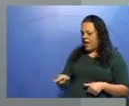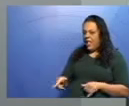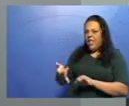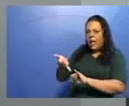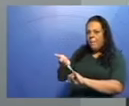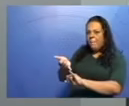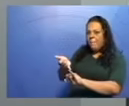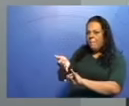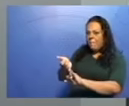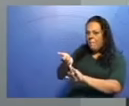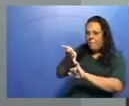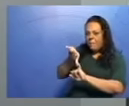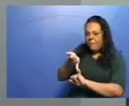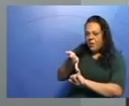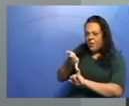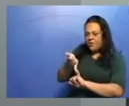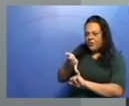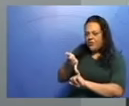amante,